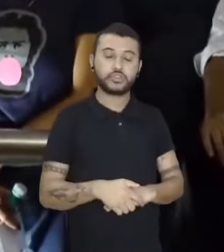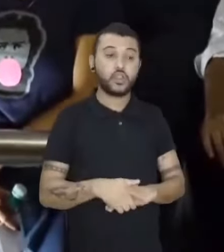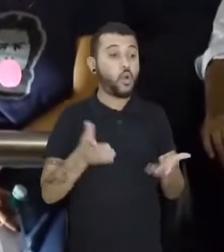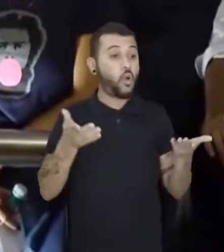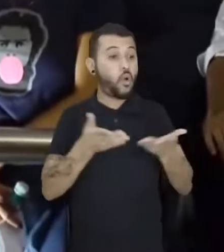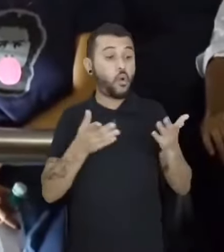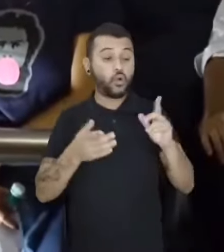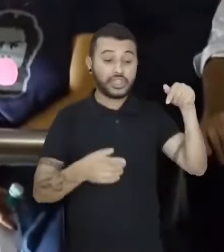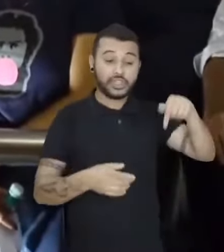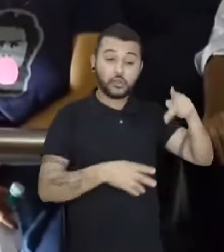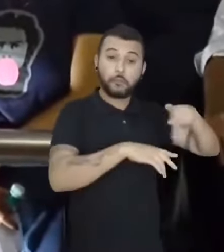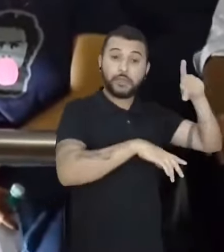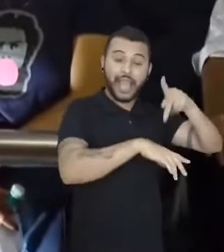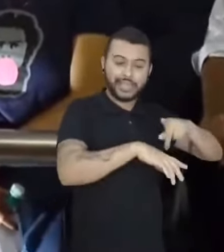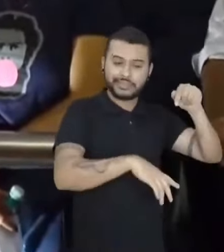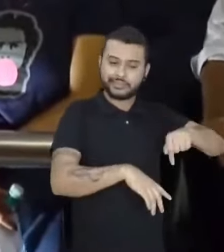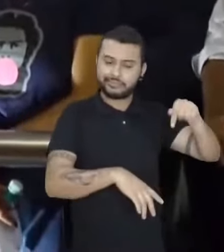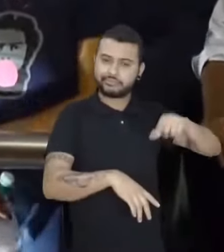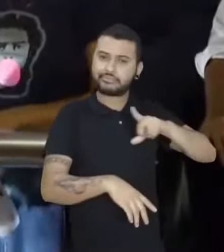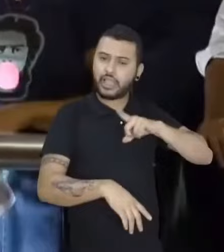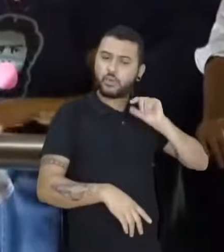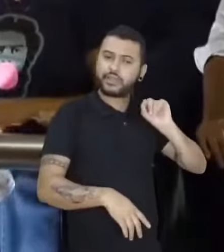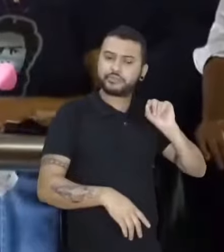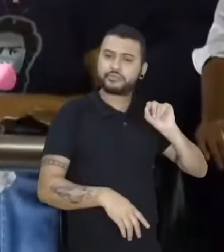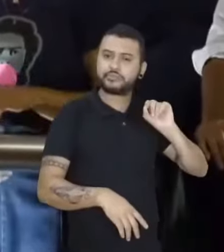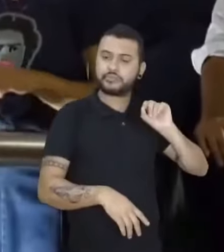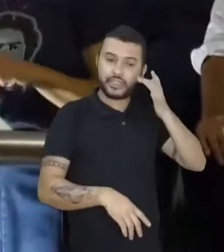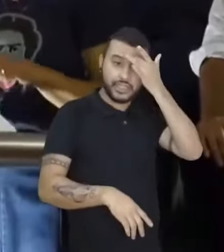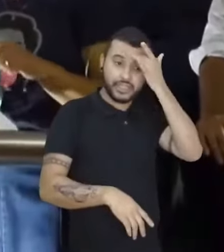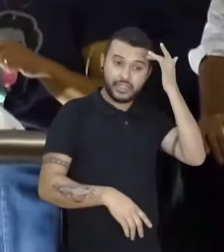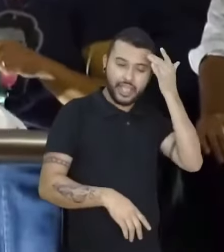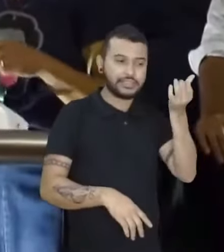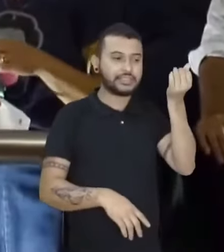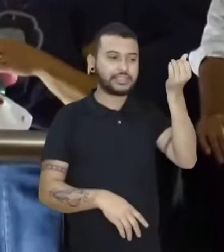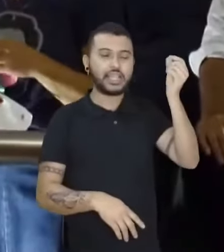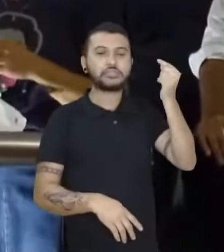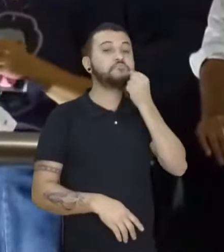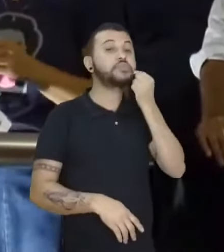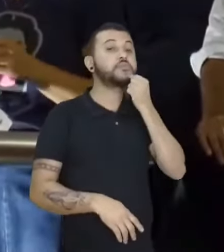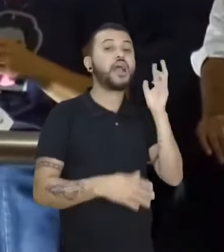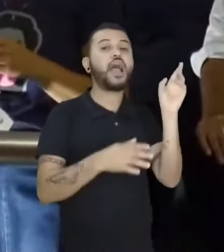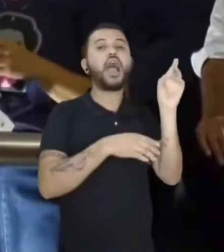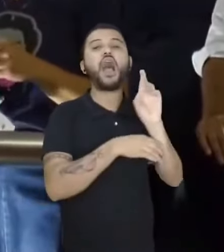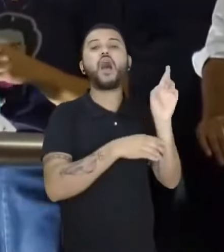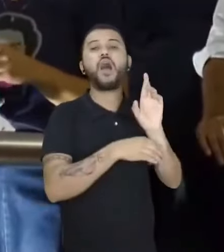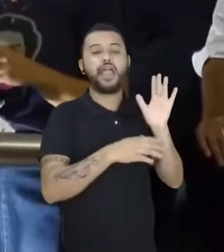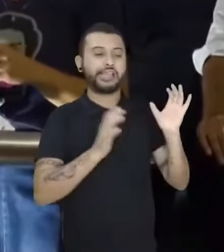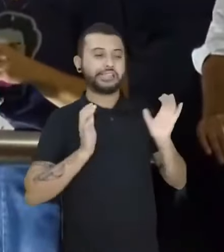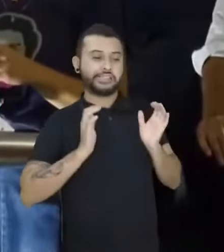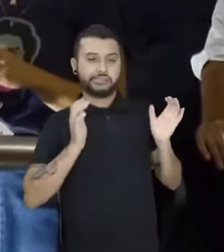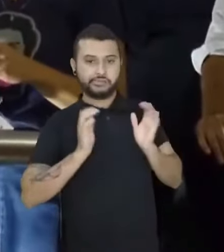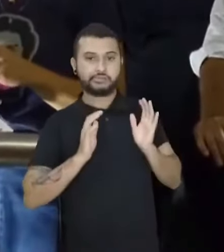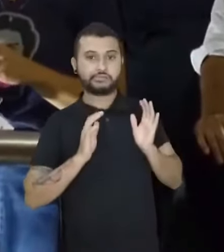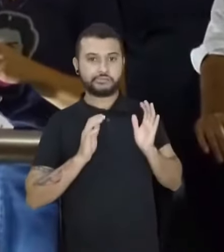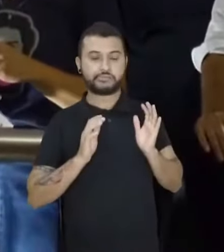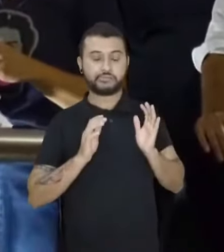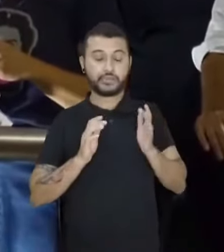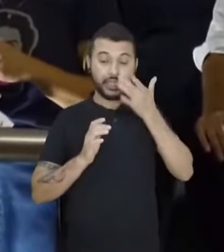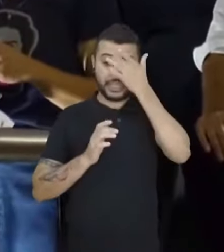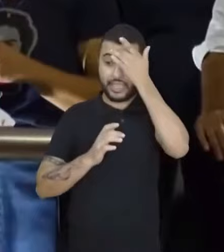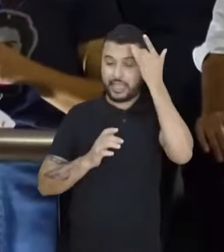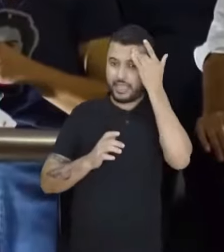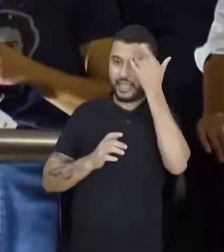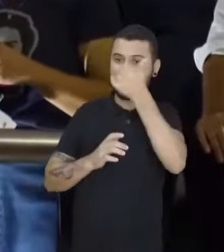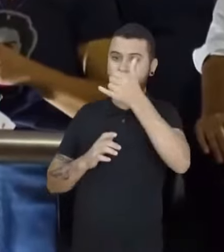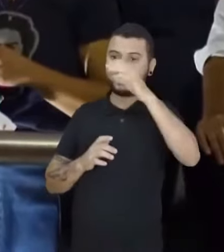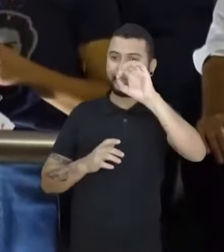Hoje, nesse país, Paulo, nesse país, quem ganha 6 mil reais é considerado rico. Quem ganha